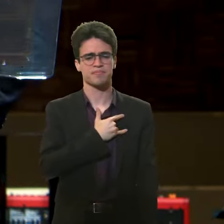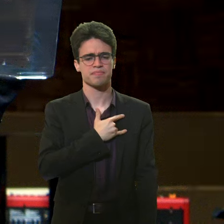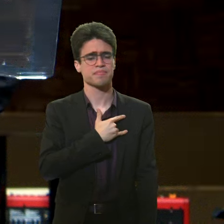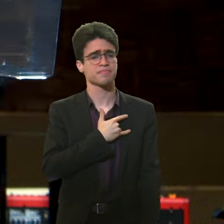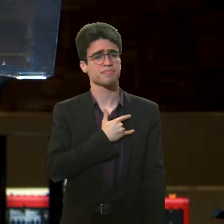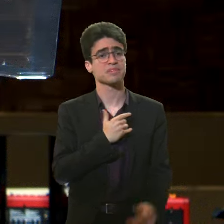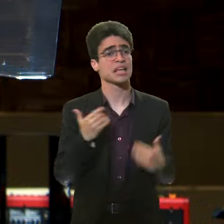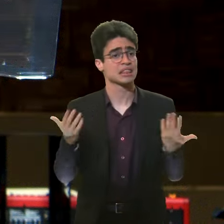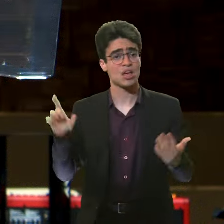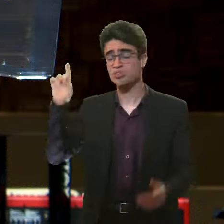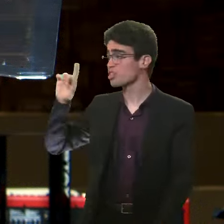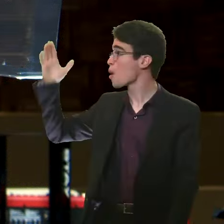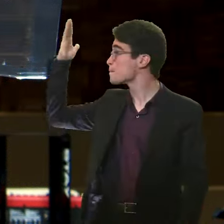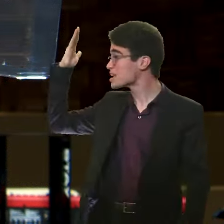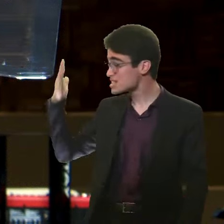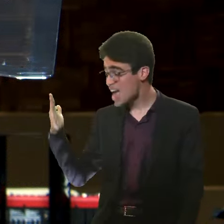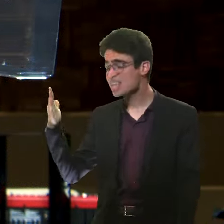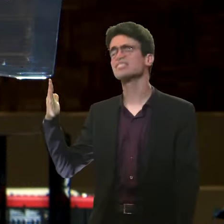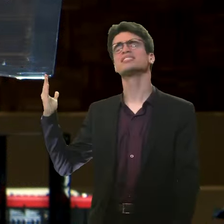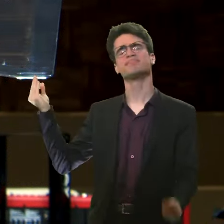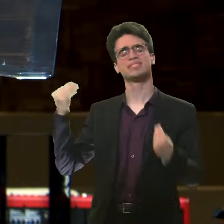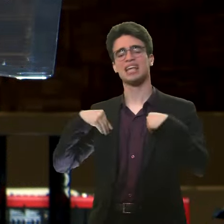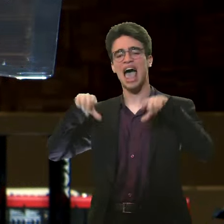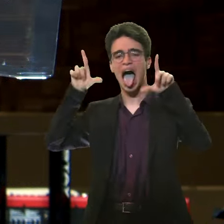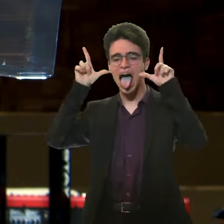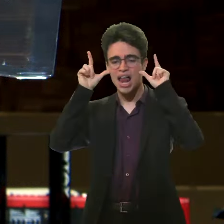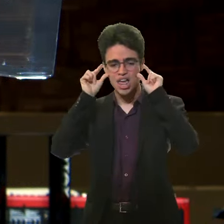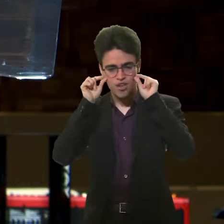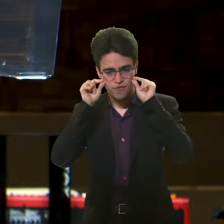E que na sua presença a gente vai encontrar alívio,